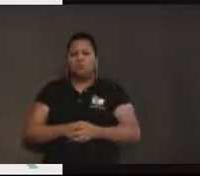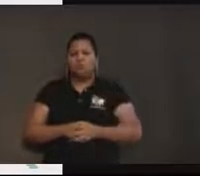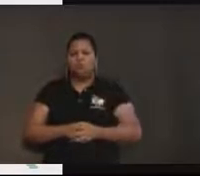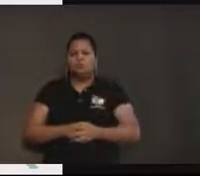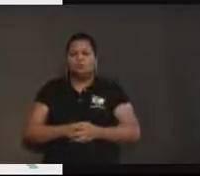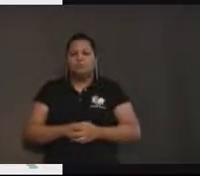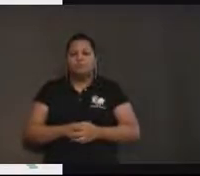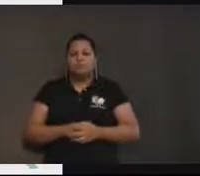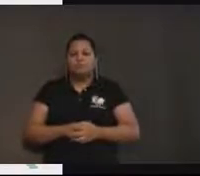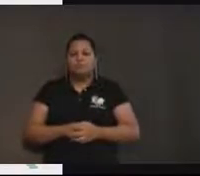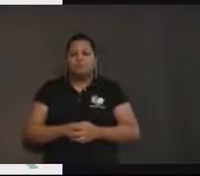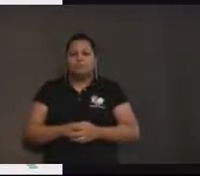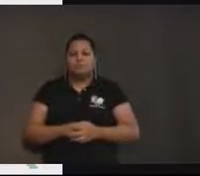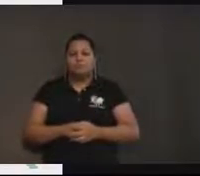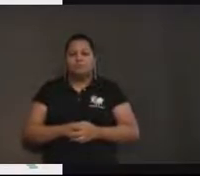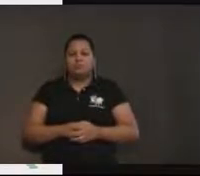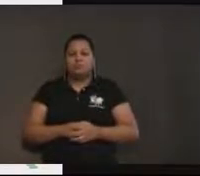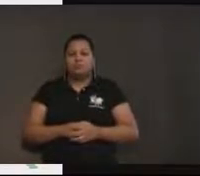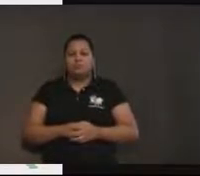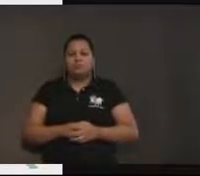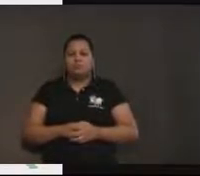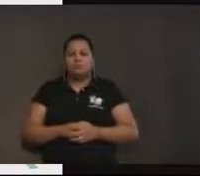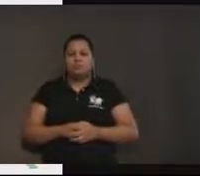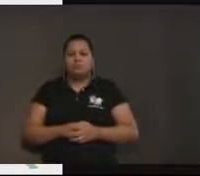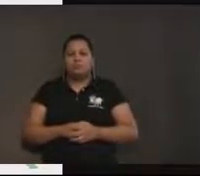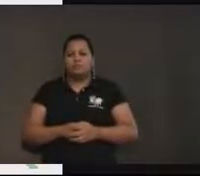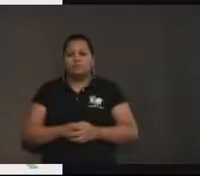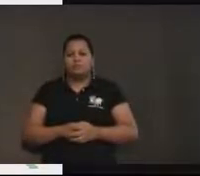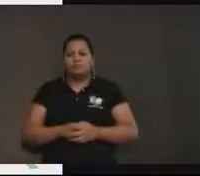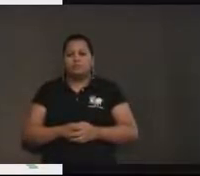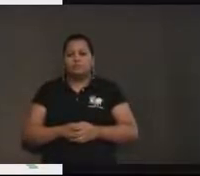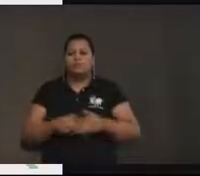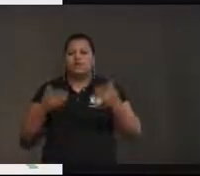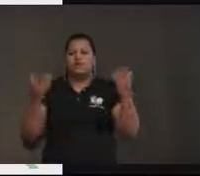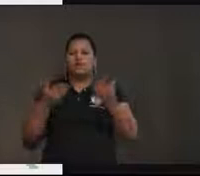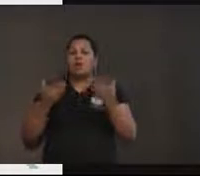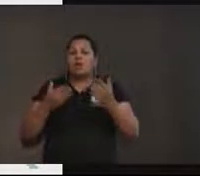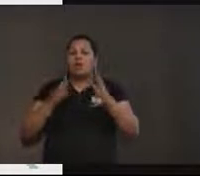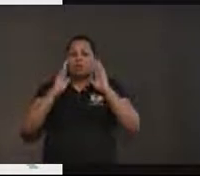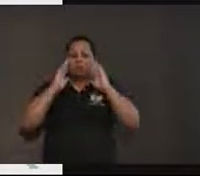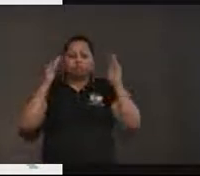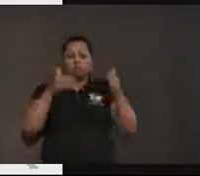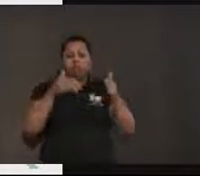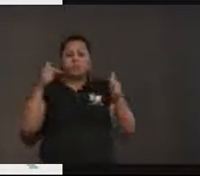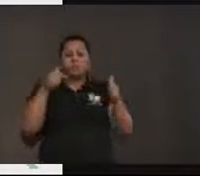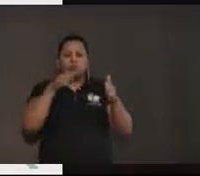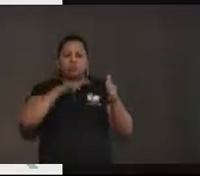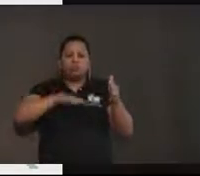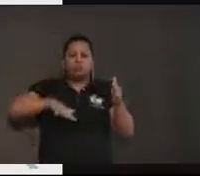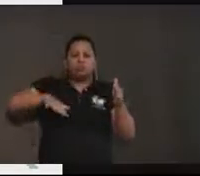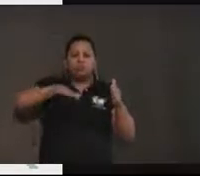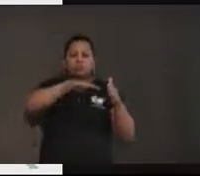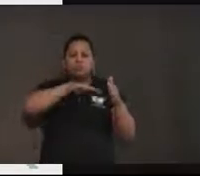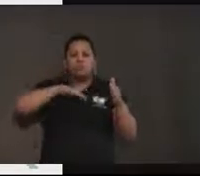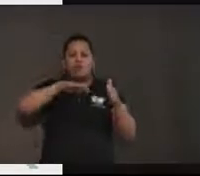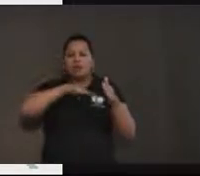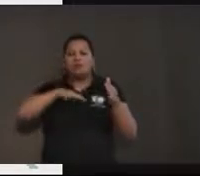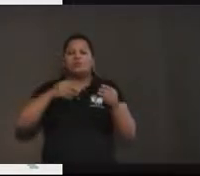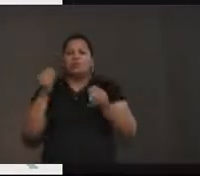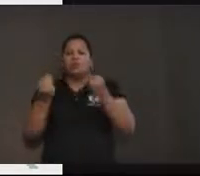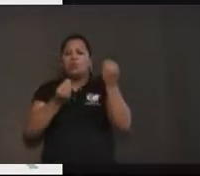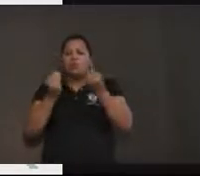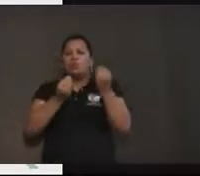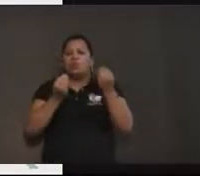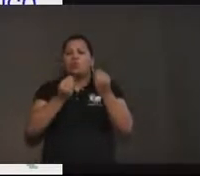finito restritos agora esse espaço agora a gente pode começar a procurar solução para a equação integral essa ideia vamos